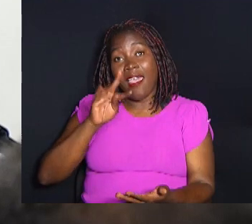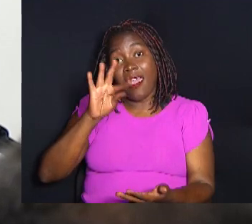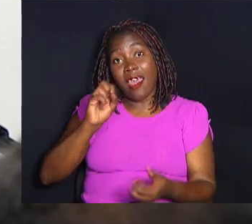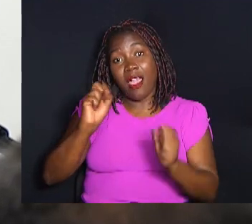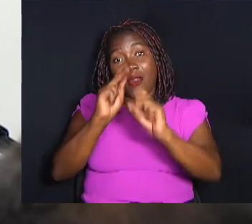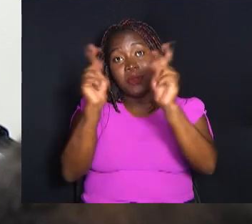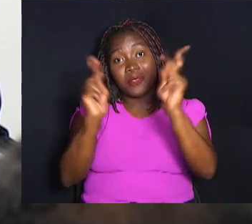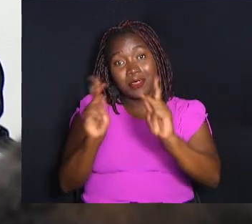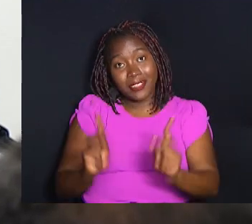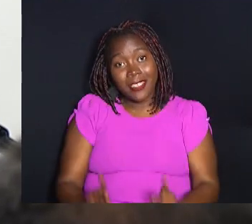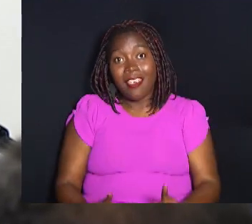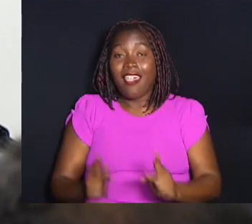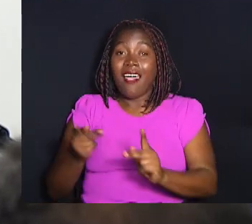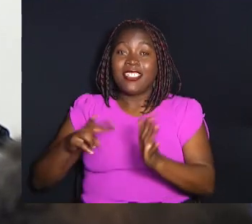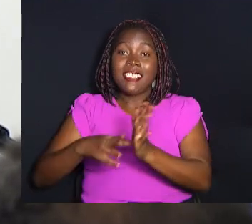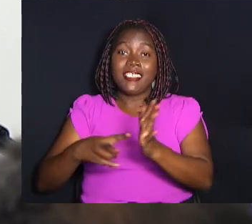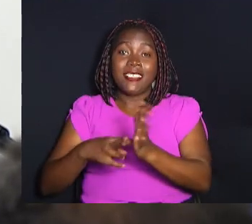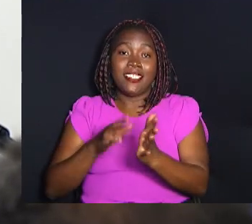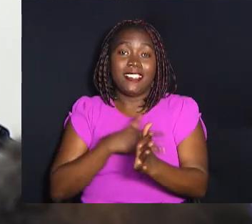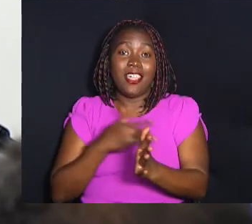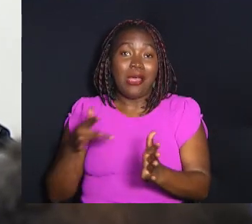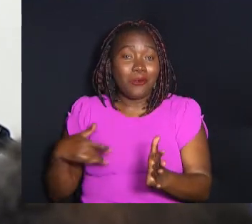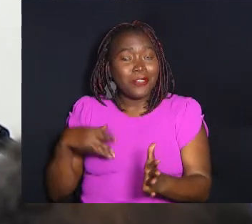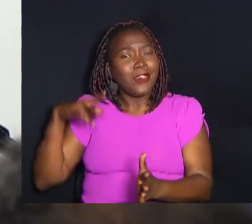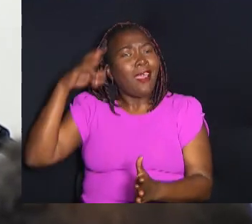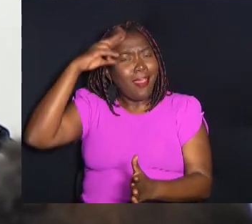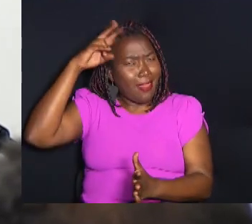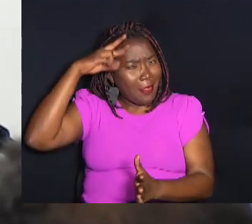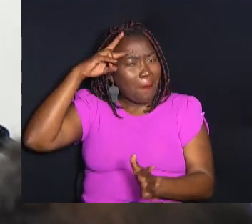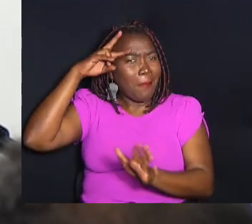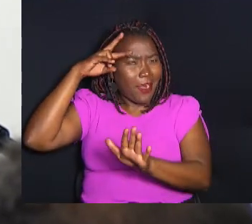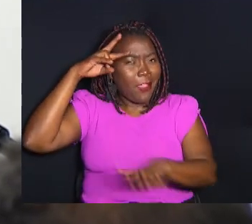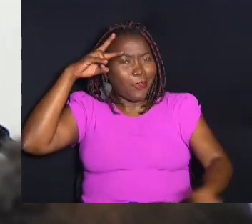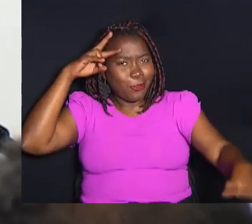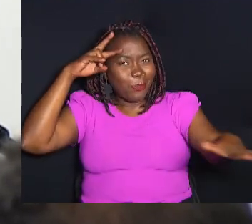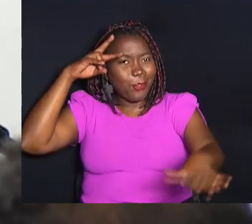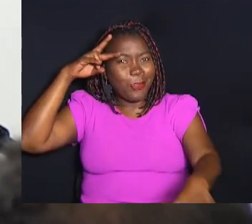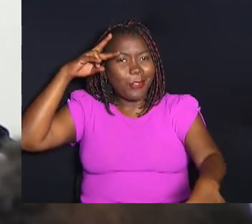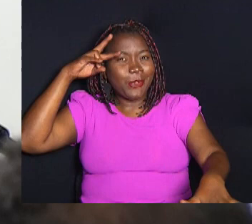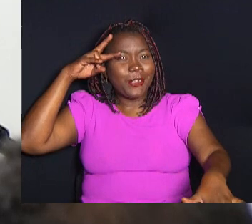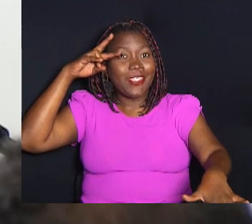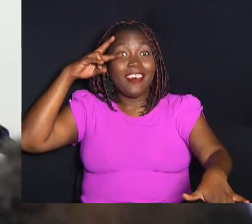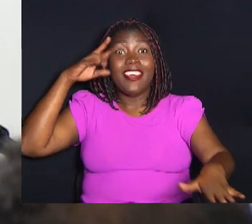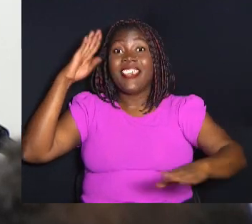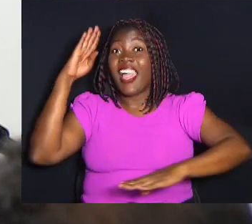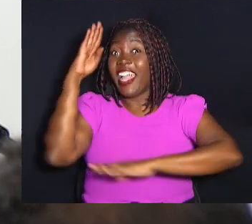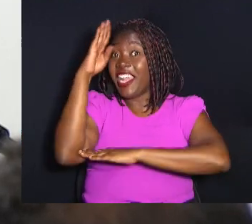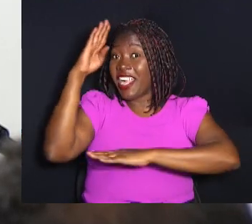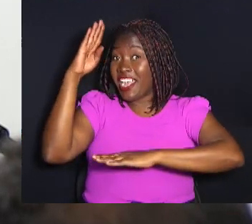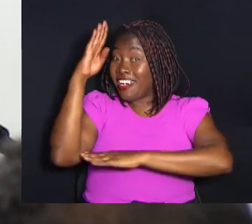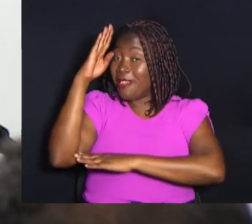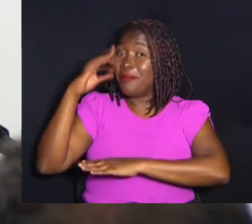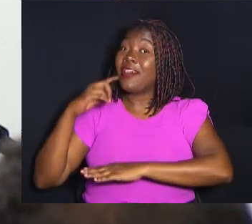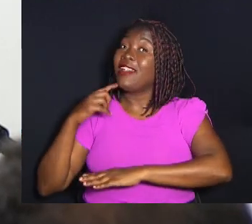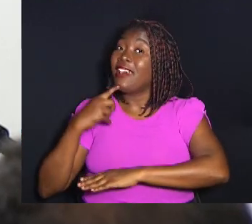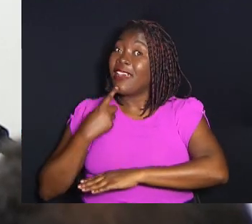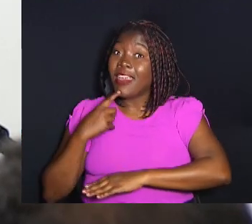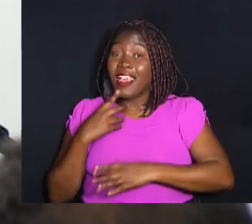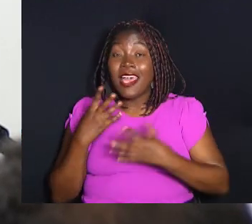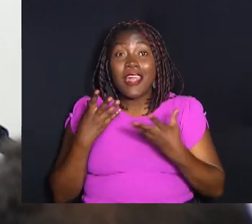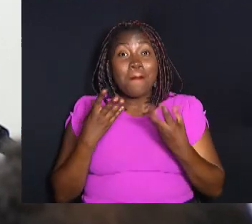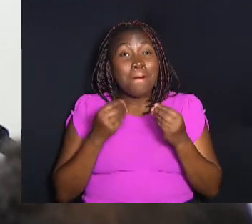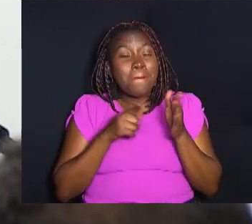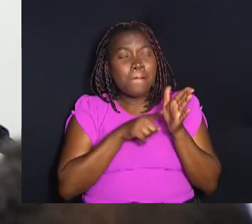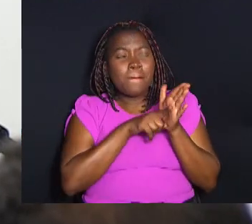aaltos da Paz ao sim saúde lembrar a todos os presentes que a Câmara Municipal de